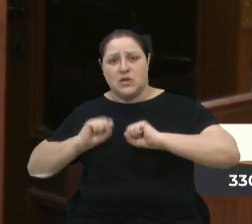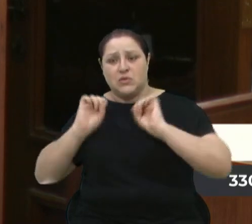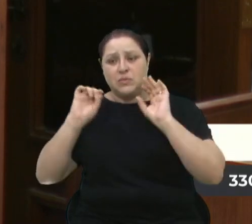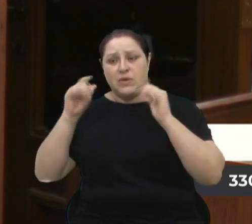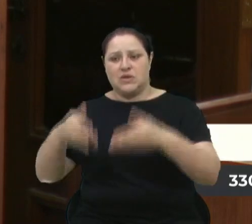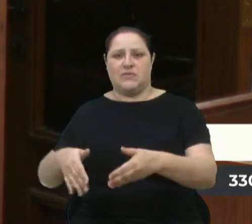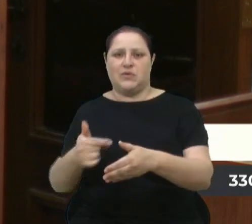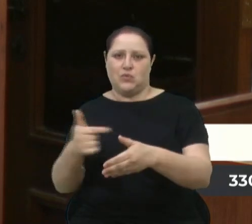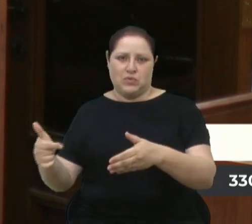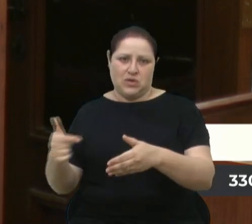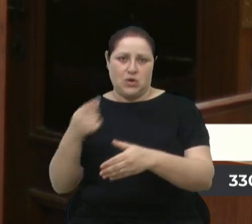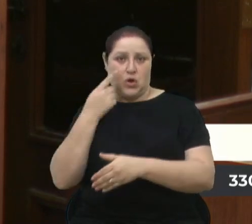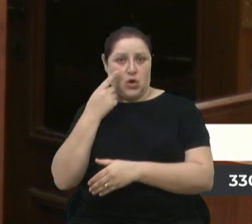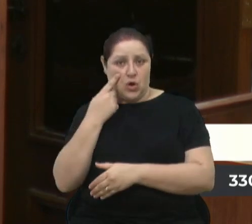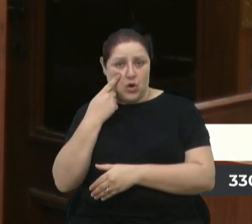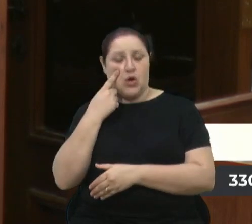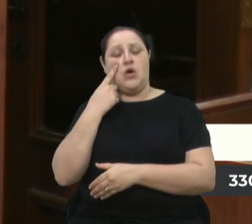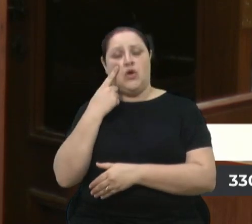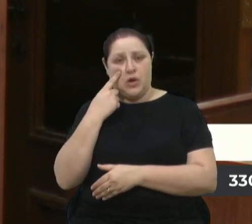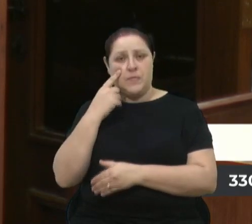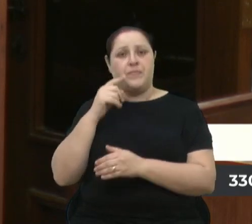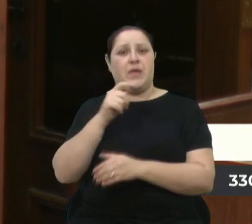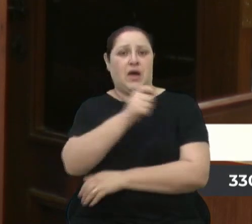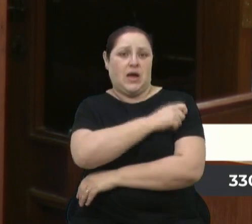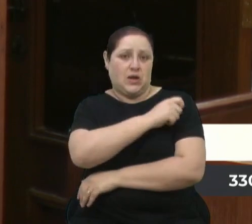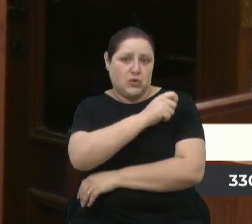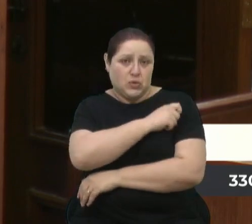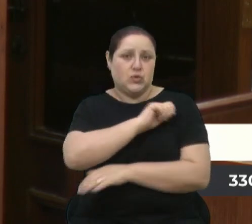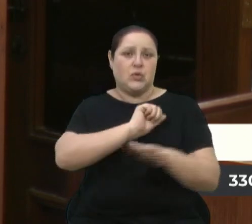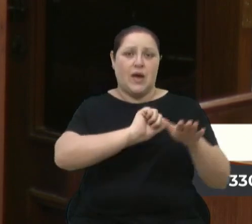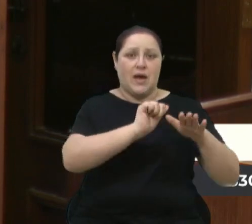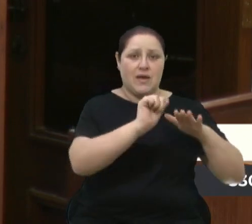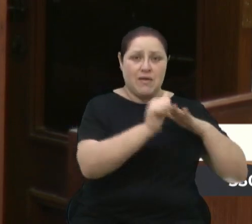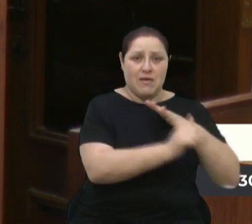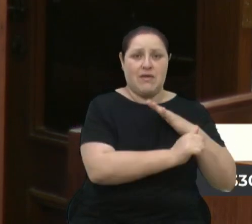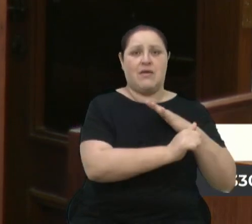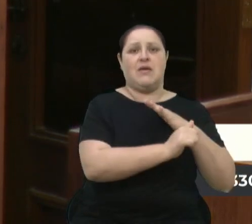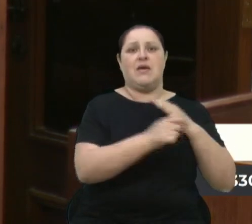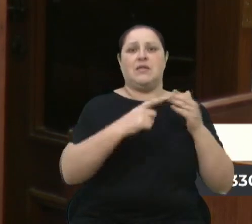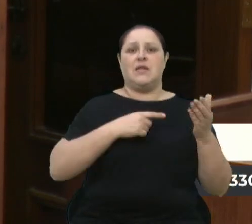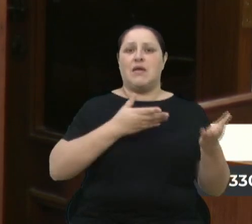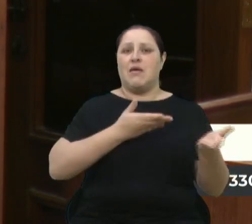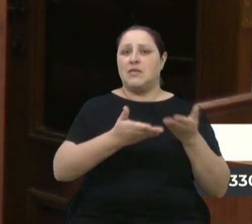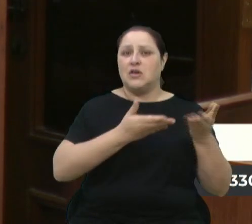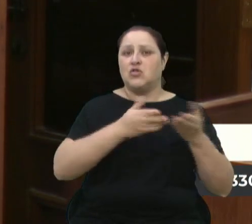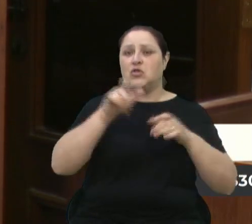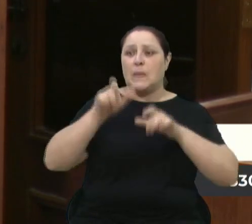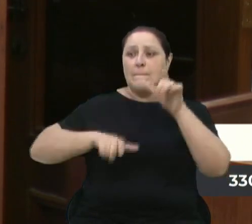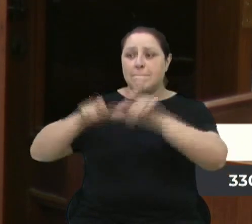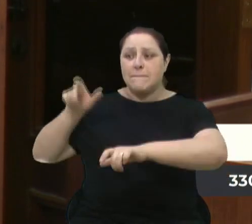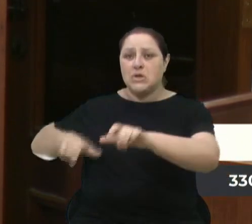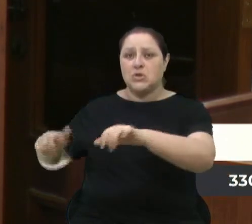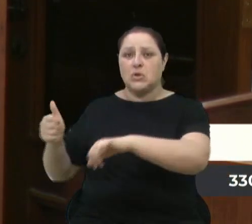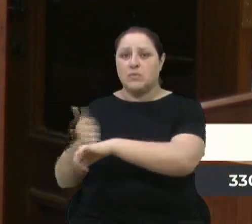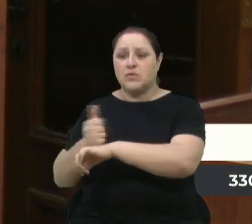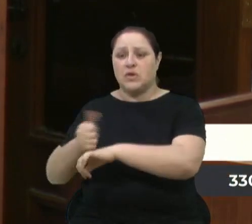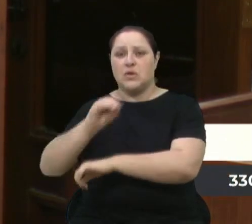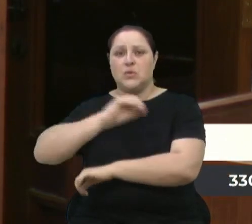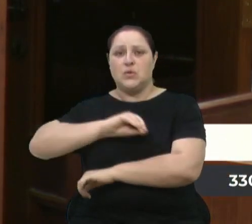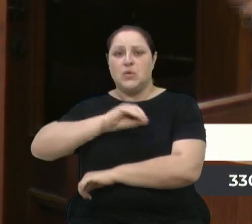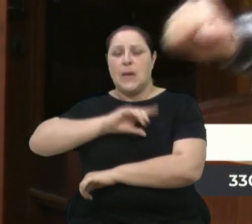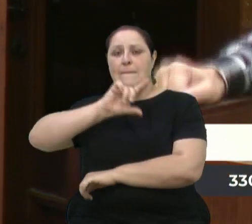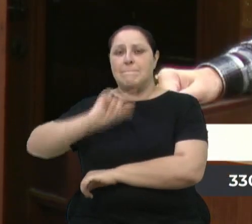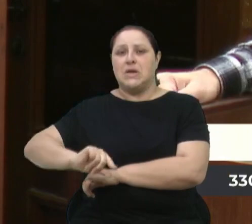isso. Então, vejam, os nossos estudantes de AEE são atendidos por pessoas que ganham menos